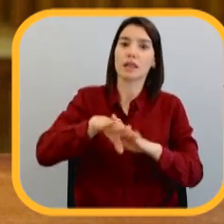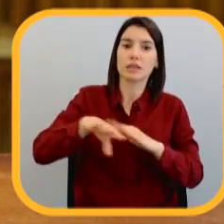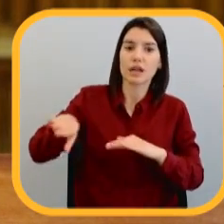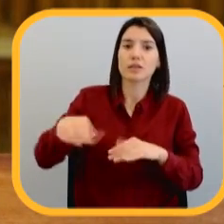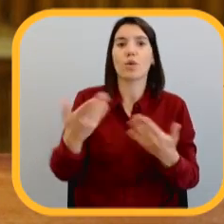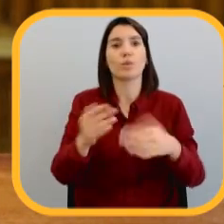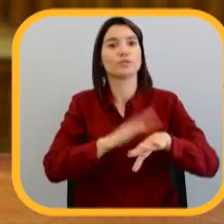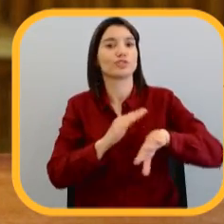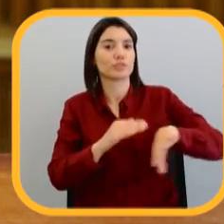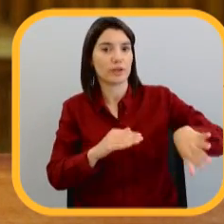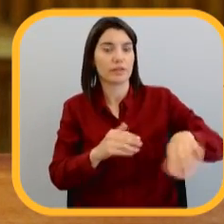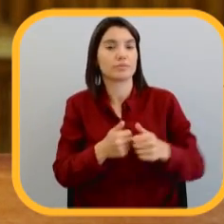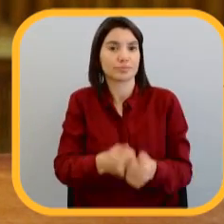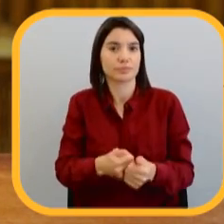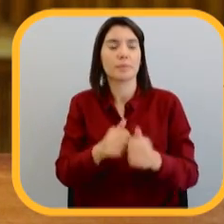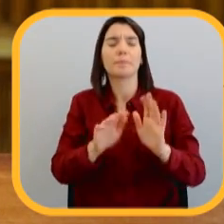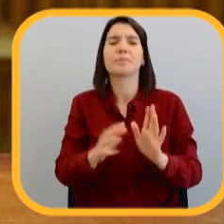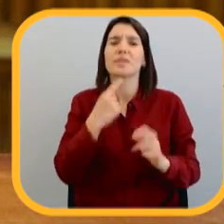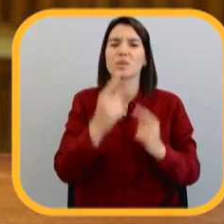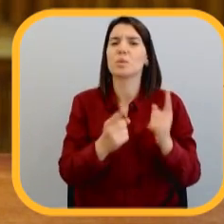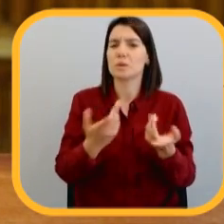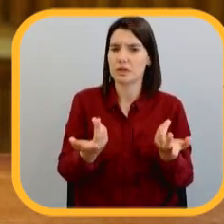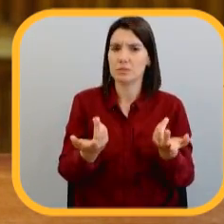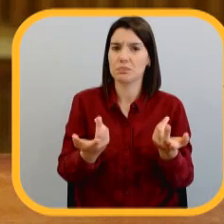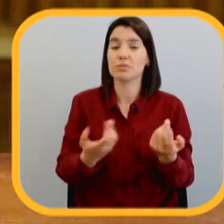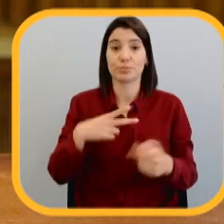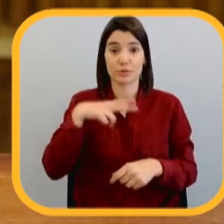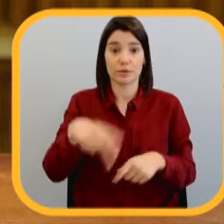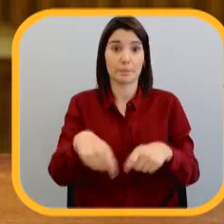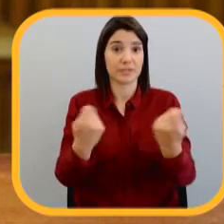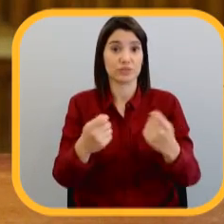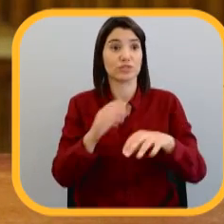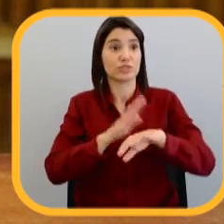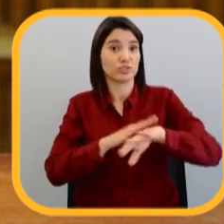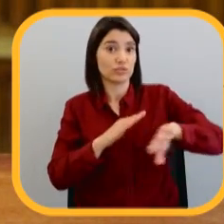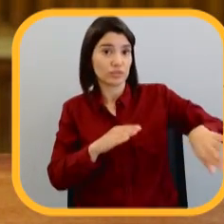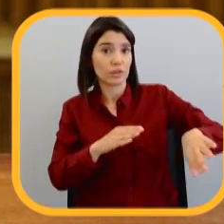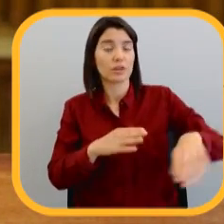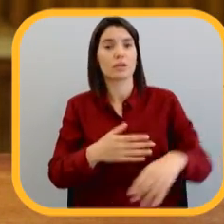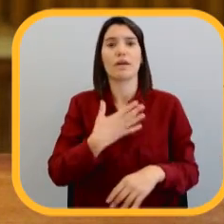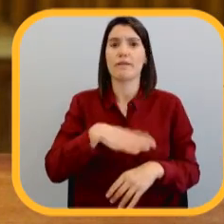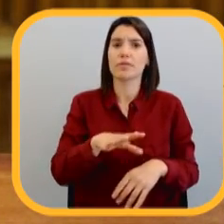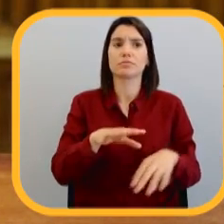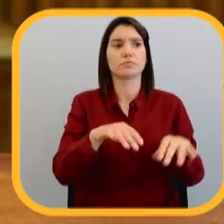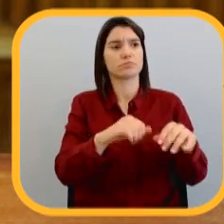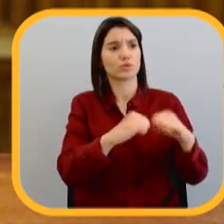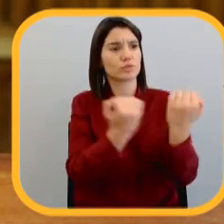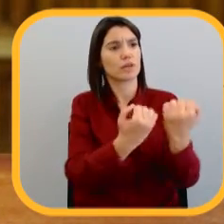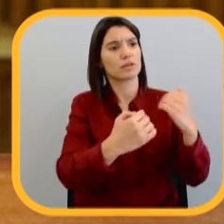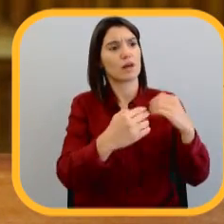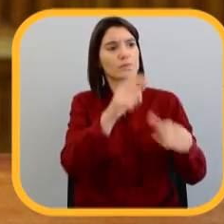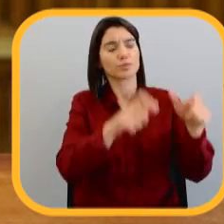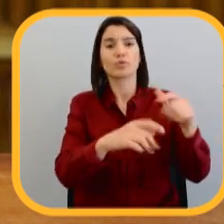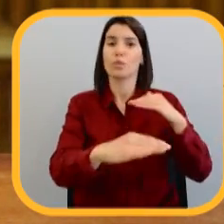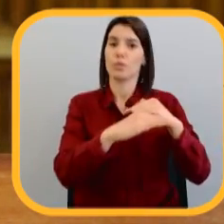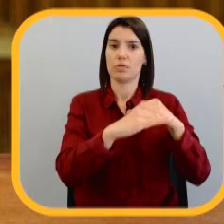mais à direita ou mais à esquerda. Mas o que isto significa? Em Portugal, partidos de esquerda tendem a procurar a igualdade entre classes.